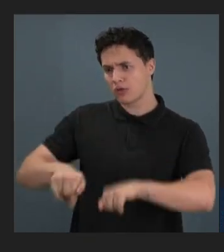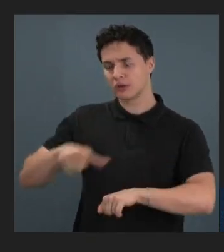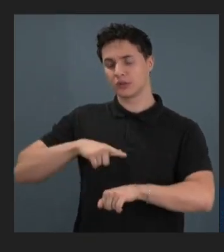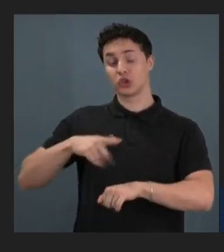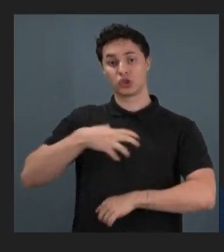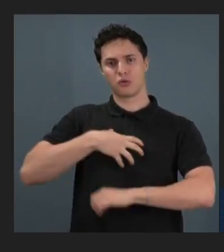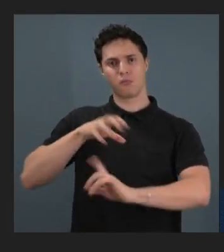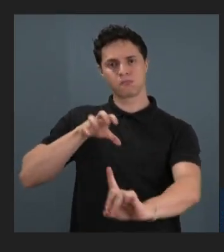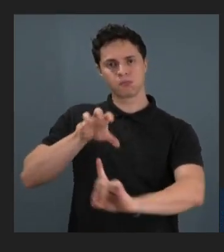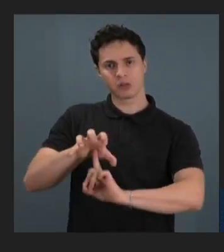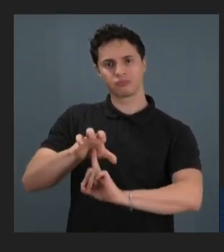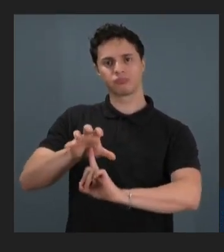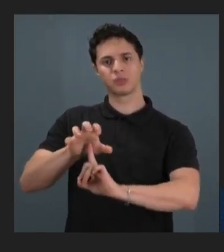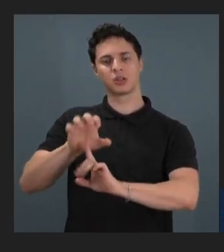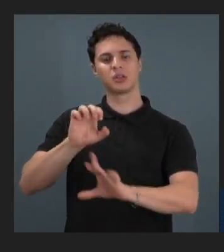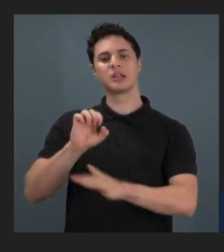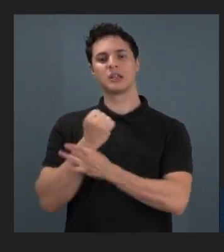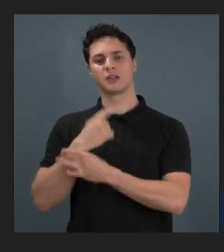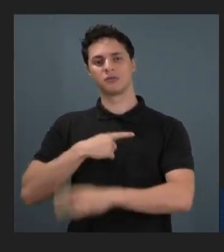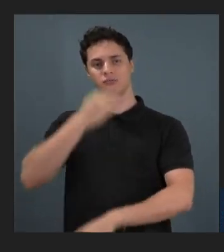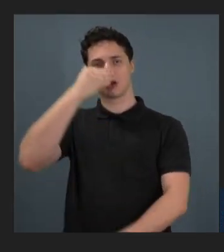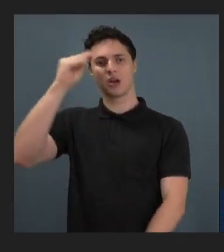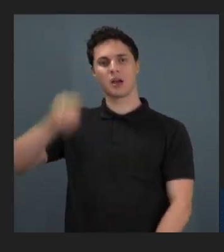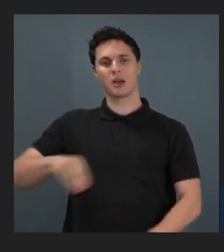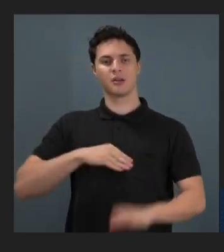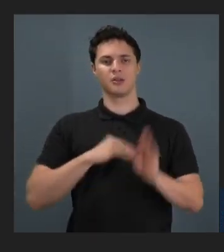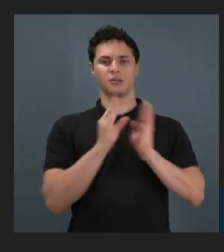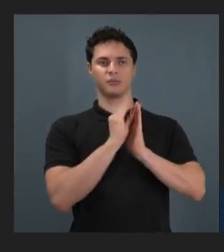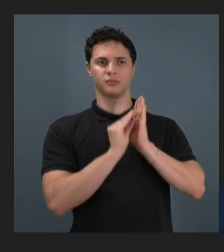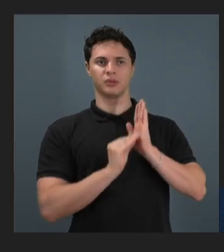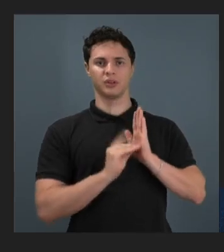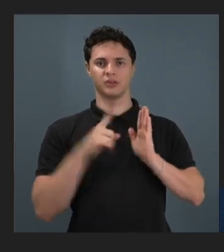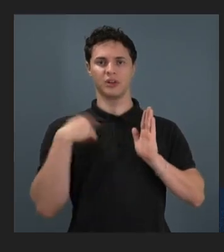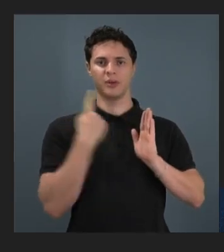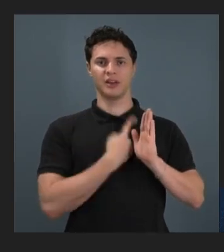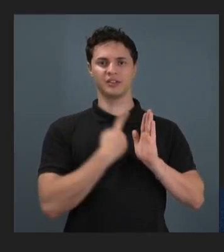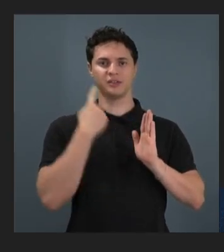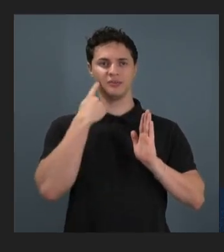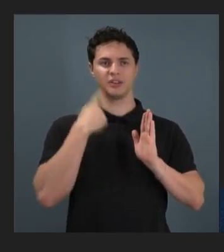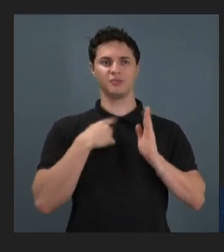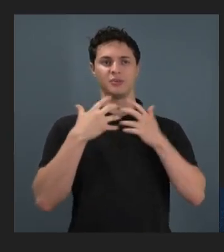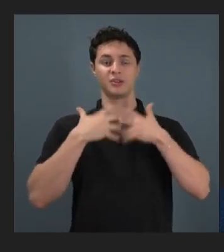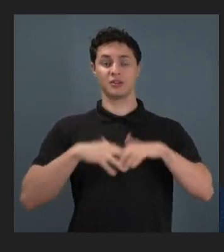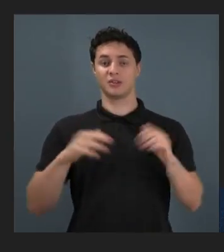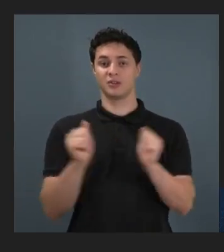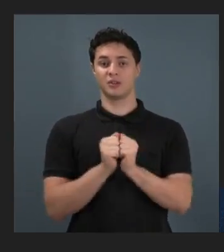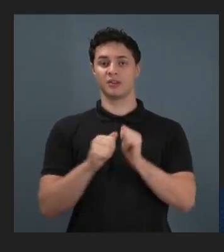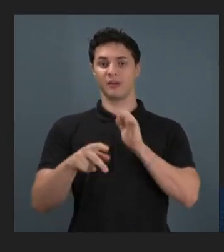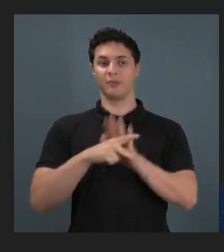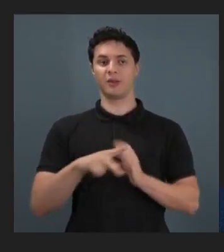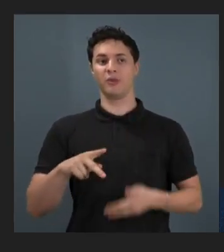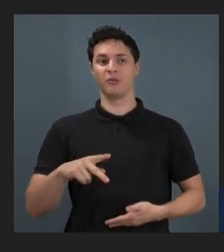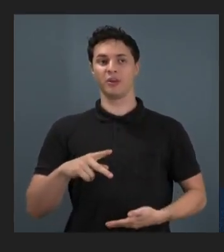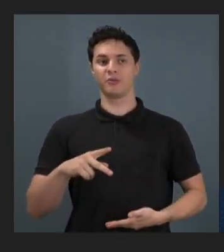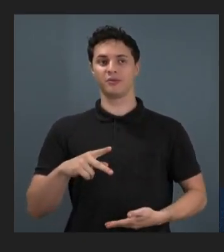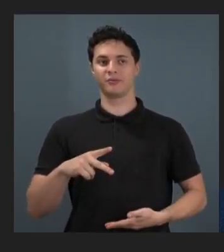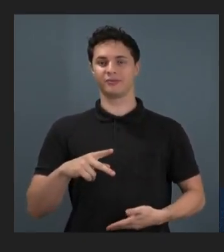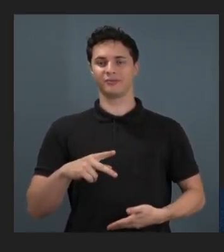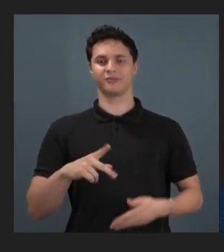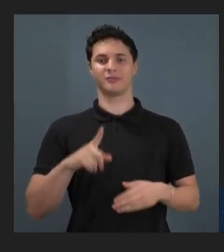modo a assegurar a rejeição da matéria conforme a vontade do senhor